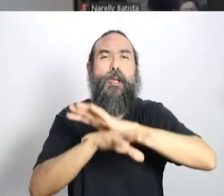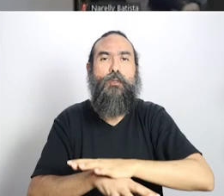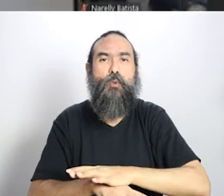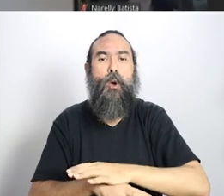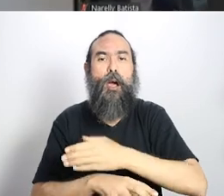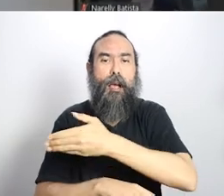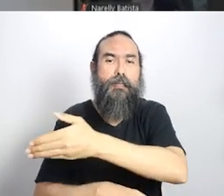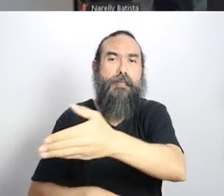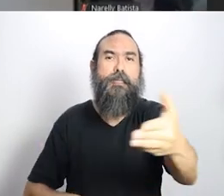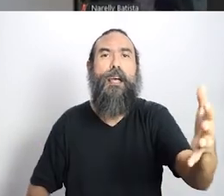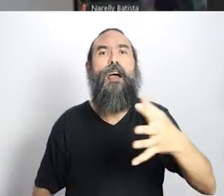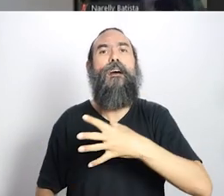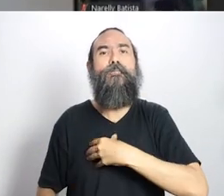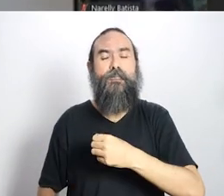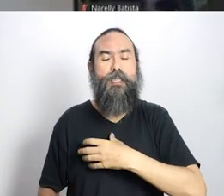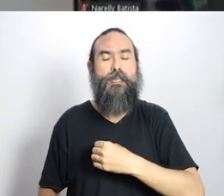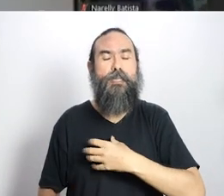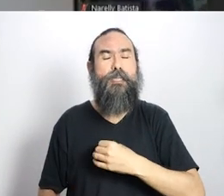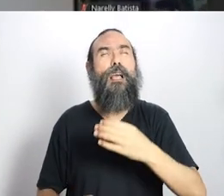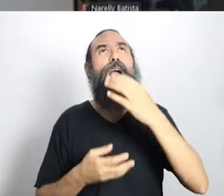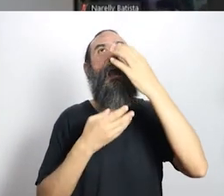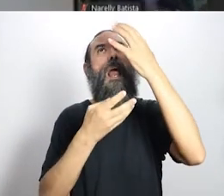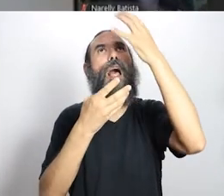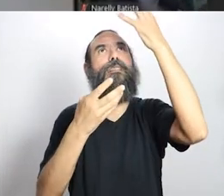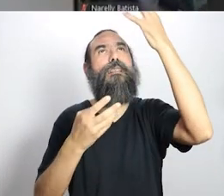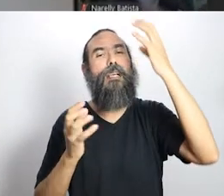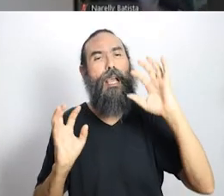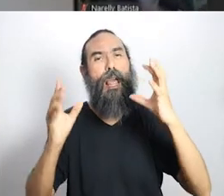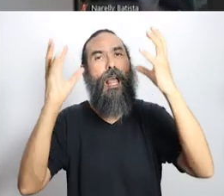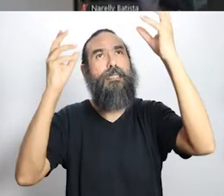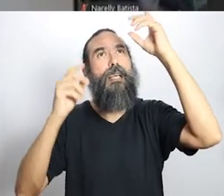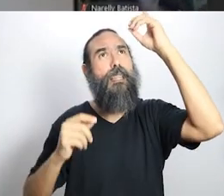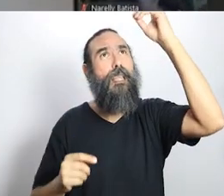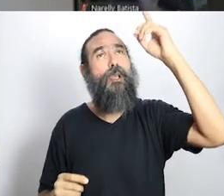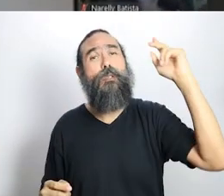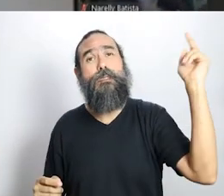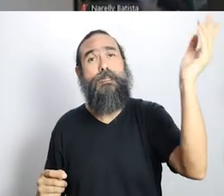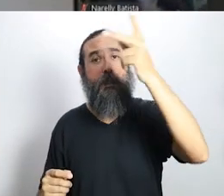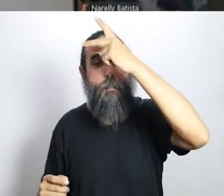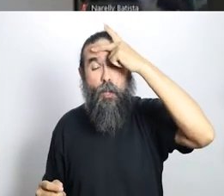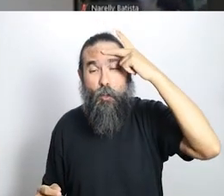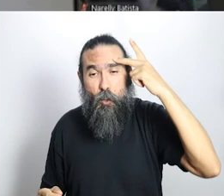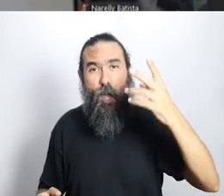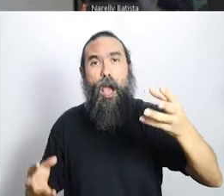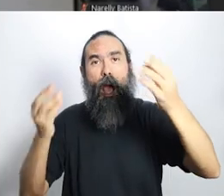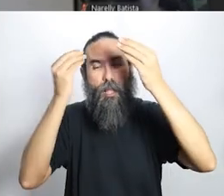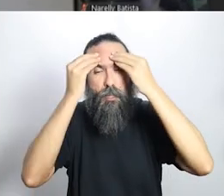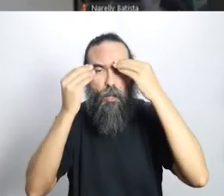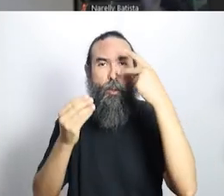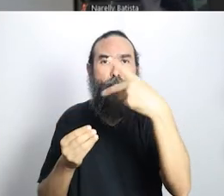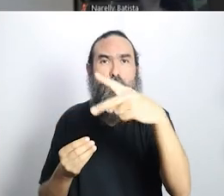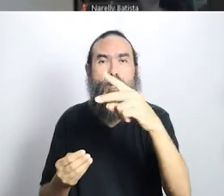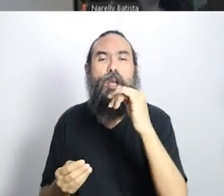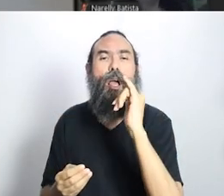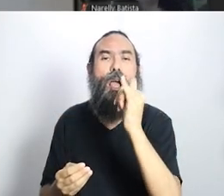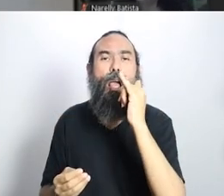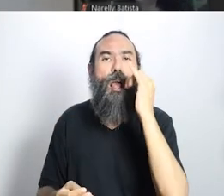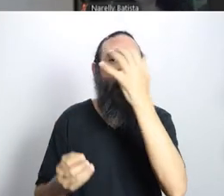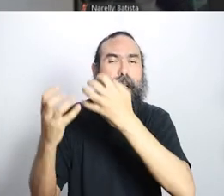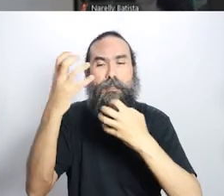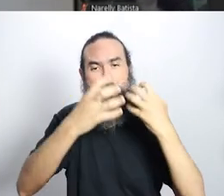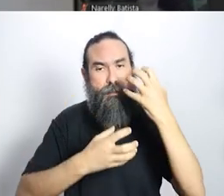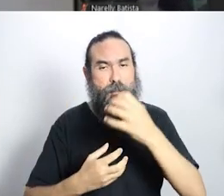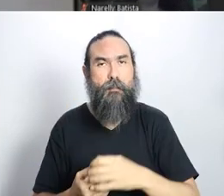a Deus, as minhas filhas e o povo entendeu, né, a notícia. Um beijo para você, um beijo para a Dulce, um beijo para o que